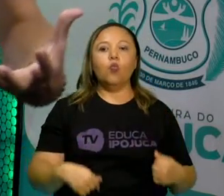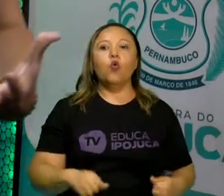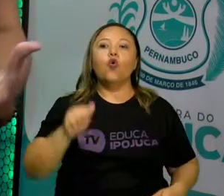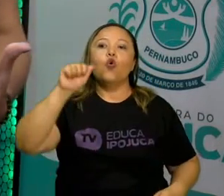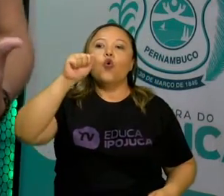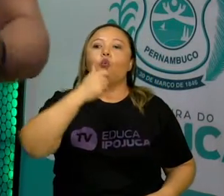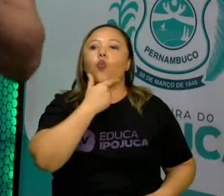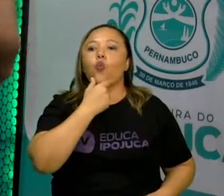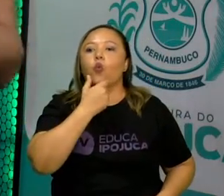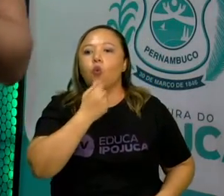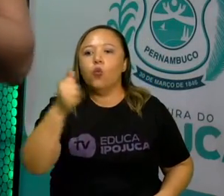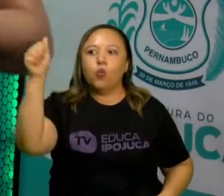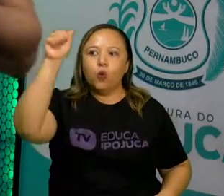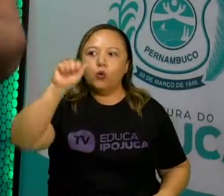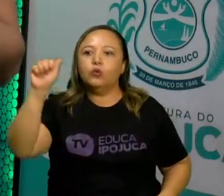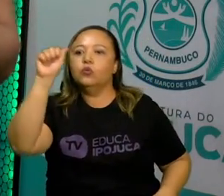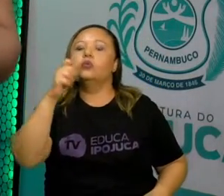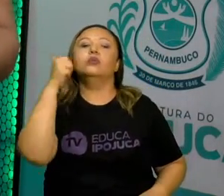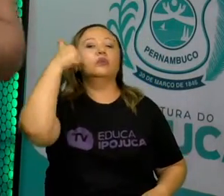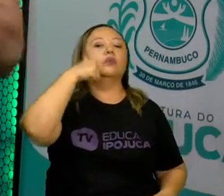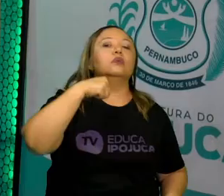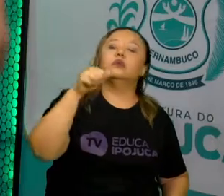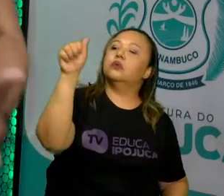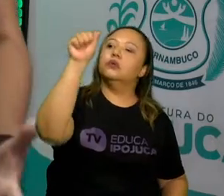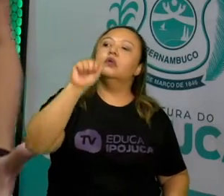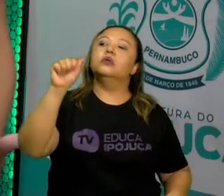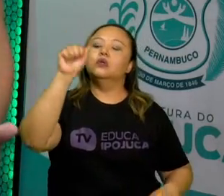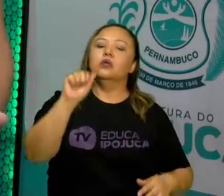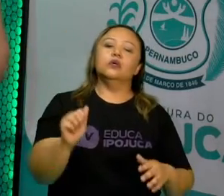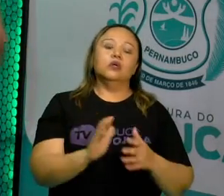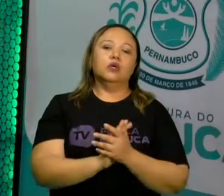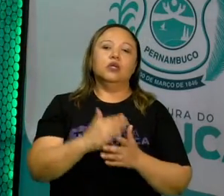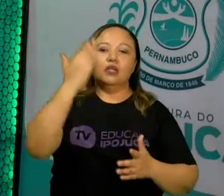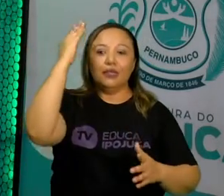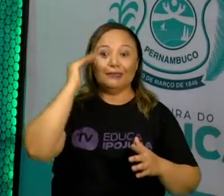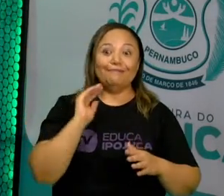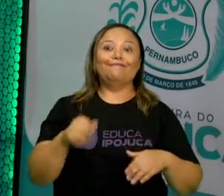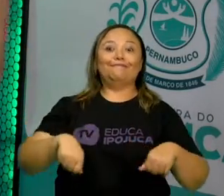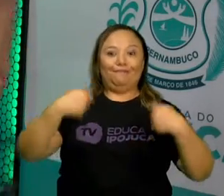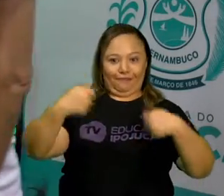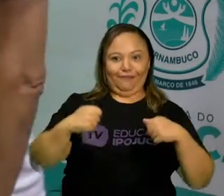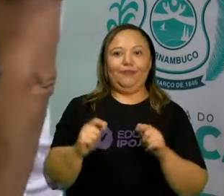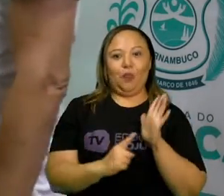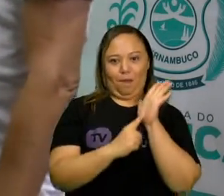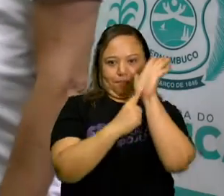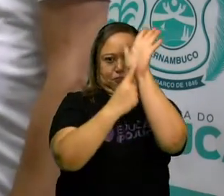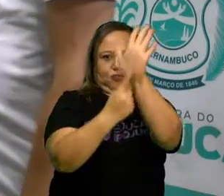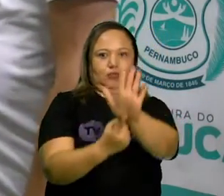que dominar o gestual de forma que ele comunique da melhor maneira possível massa